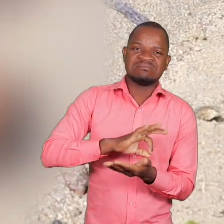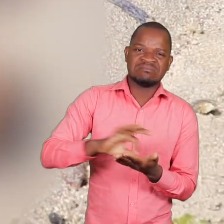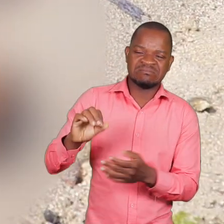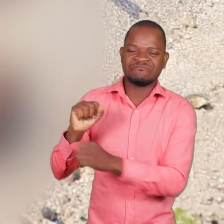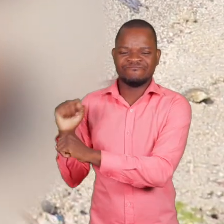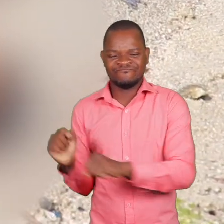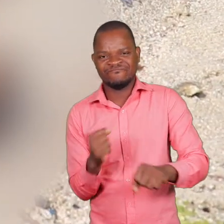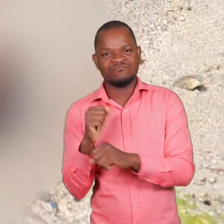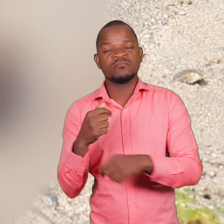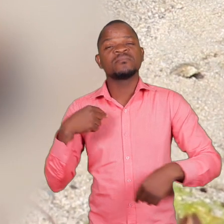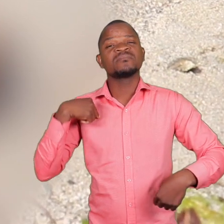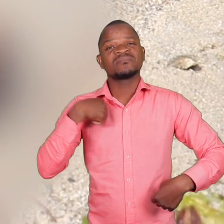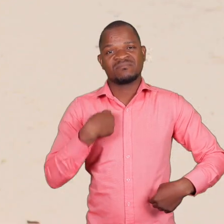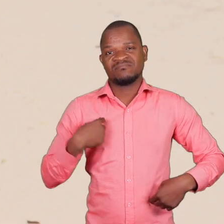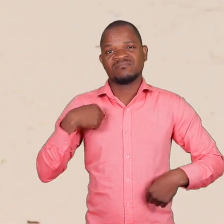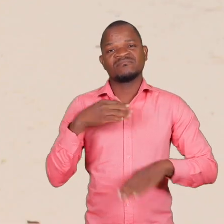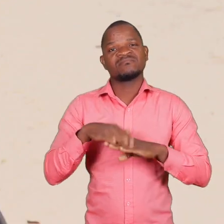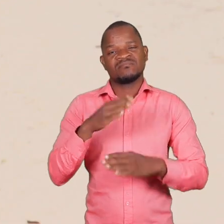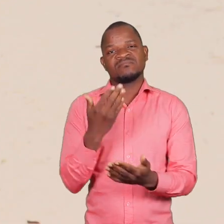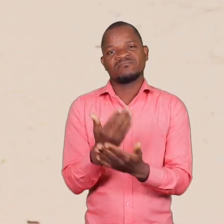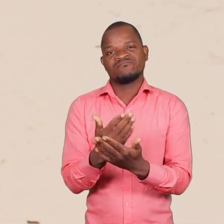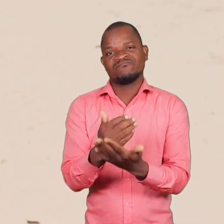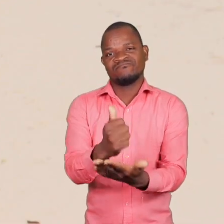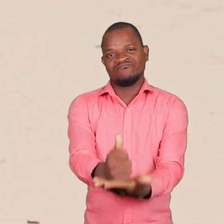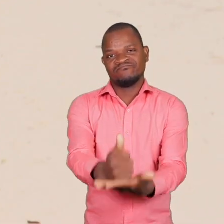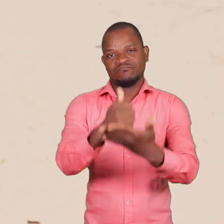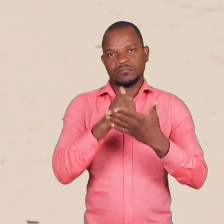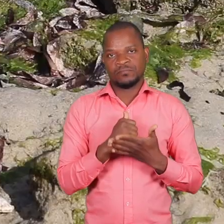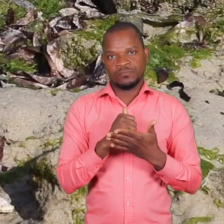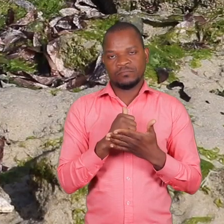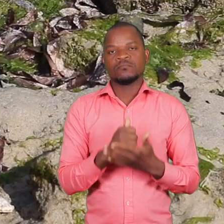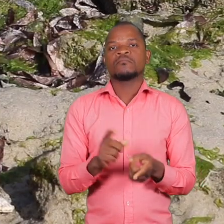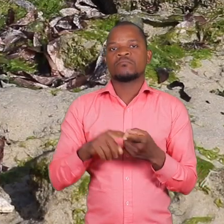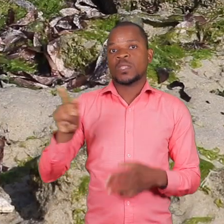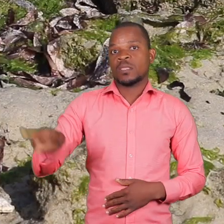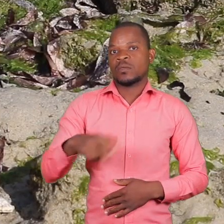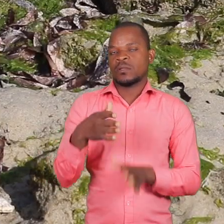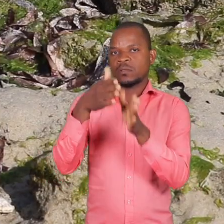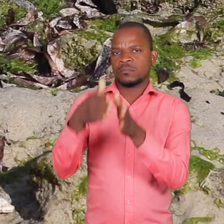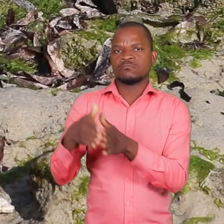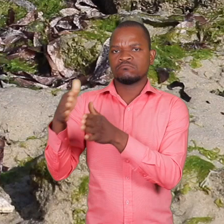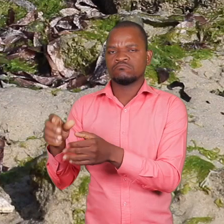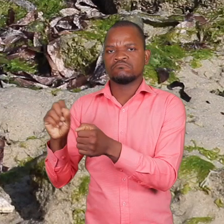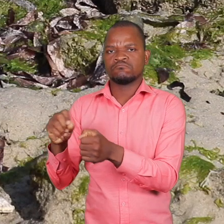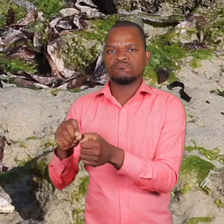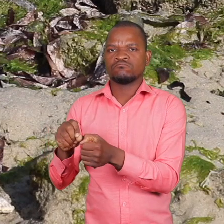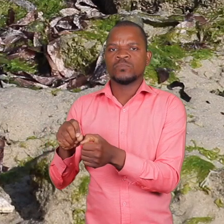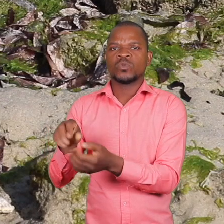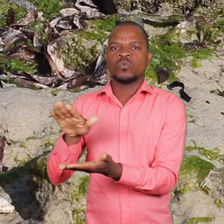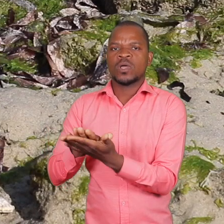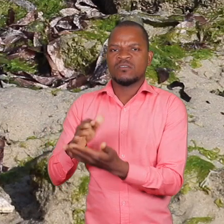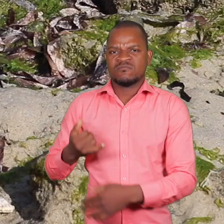fazer limpeza. Estou a sofrer muito. Peço ajuda mesmo. Enquanto uns, pura e simplesmente,